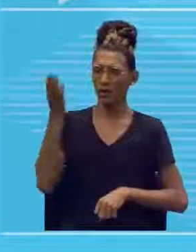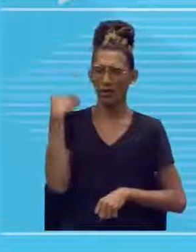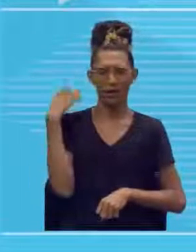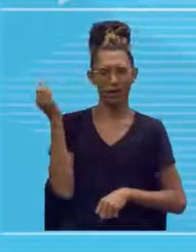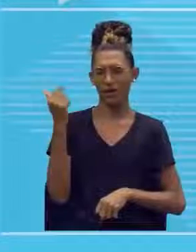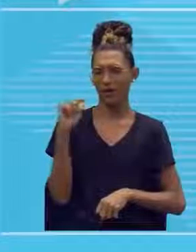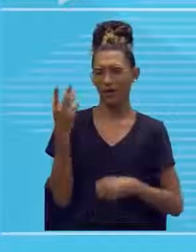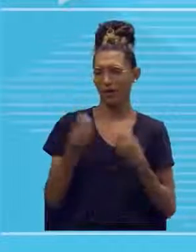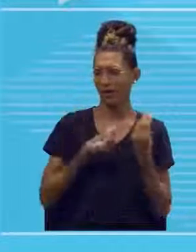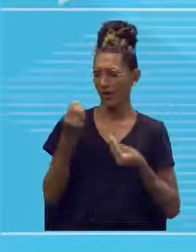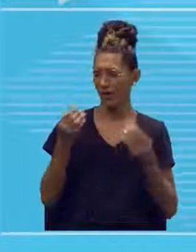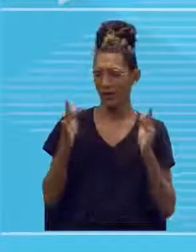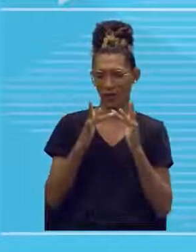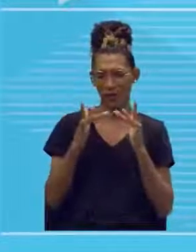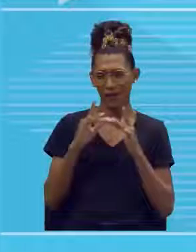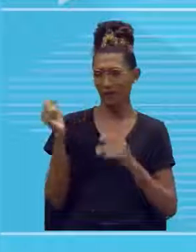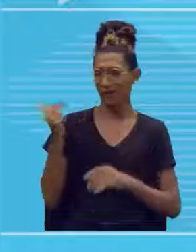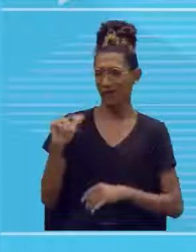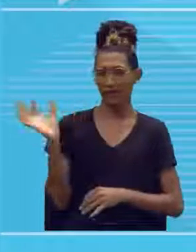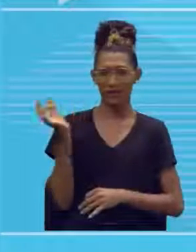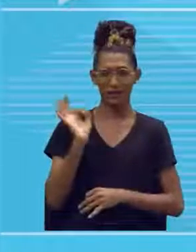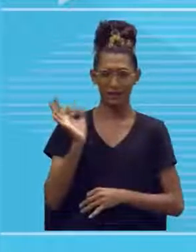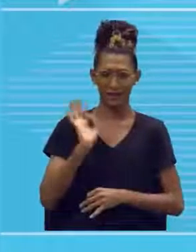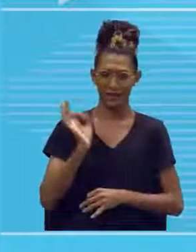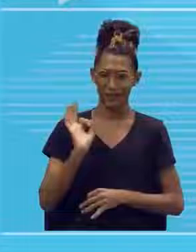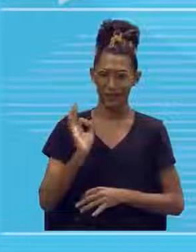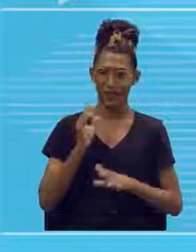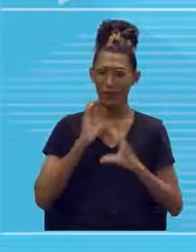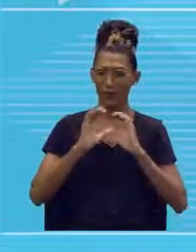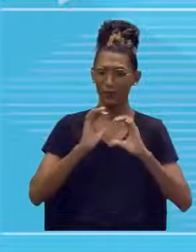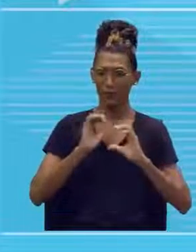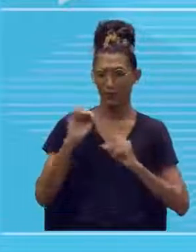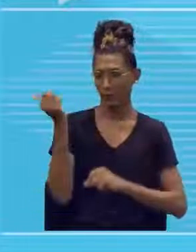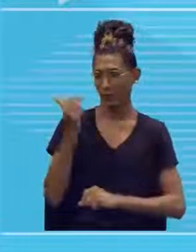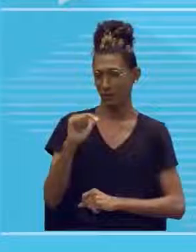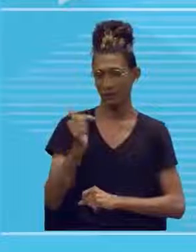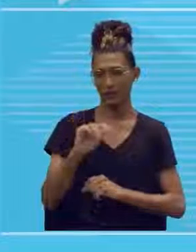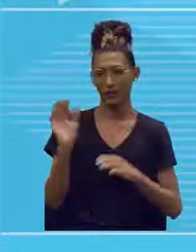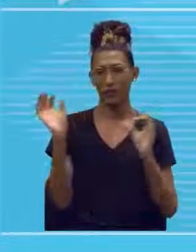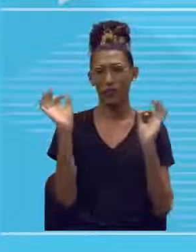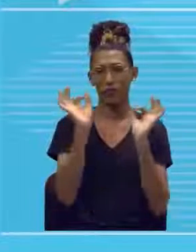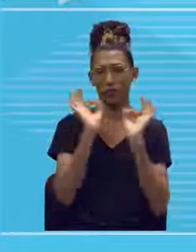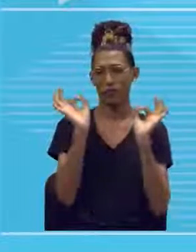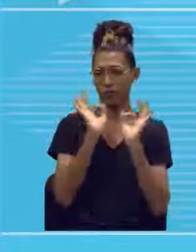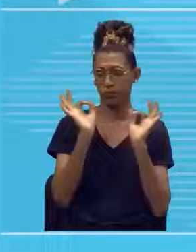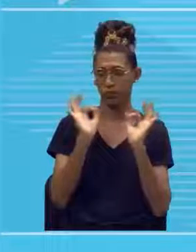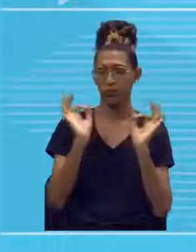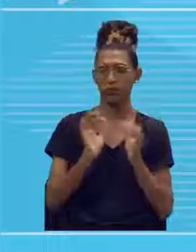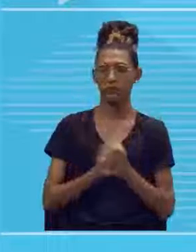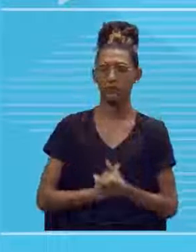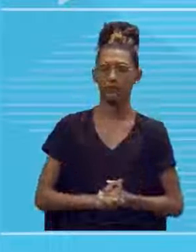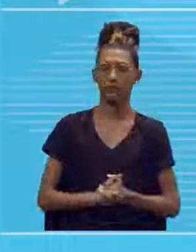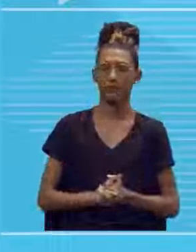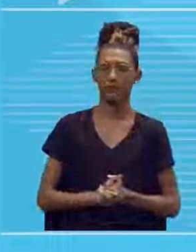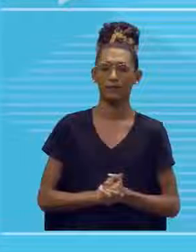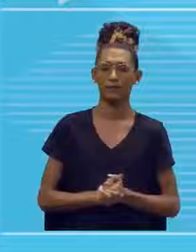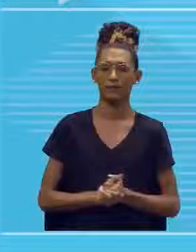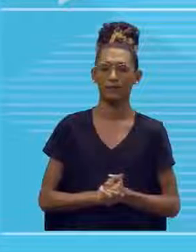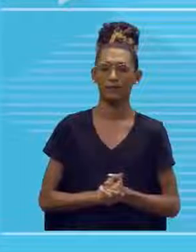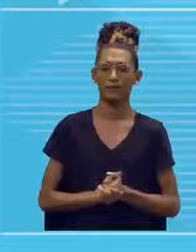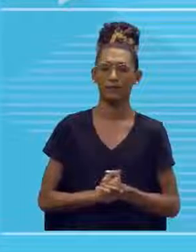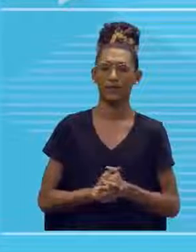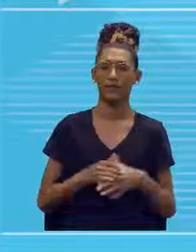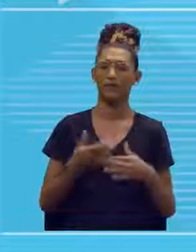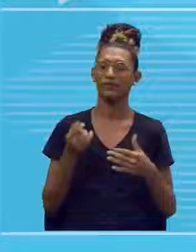acontecer eles não tinham contato comunicação nenhuma como é que na